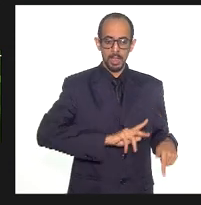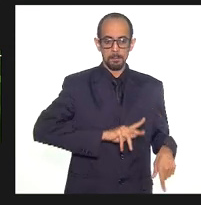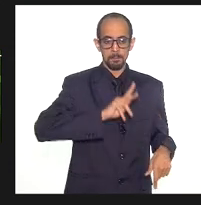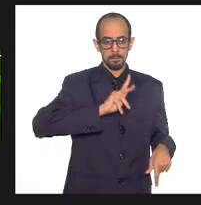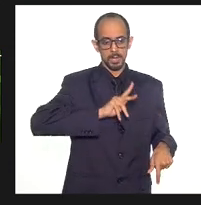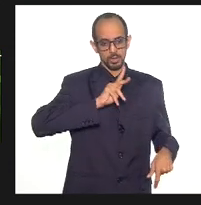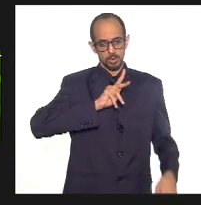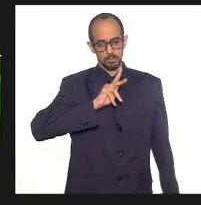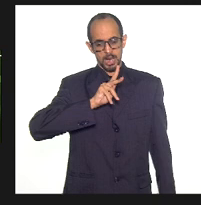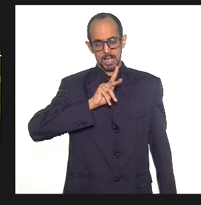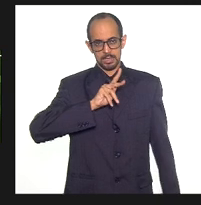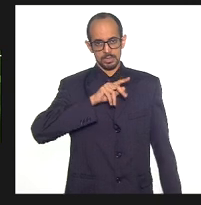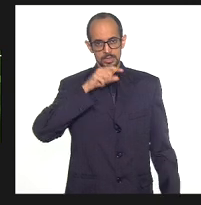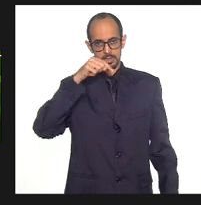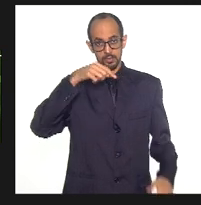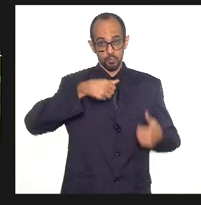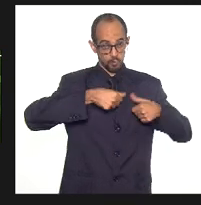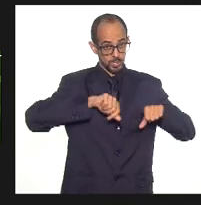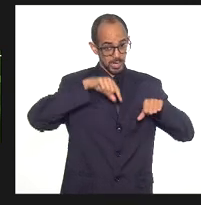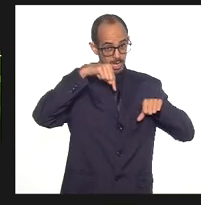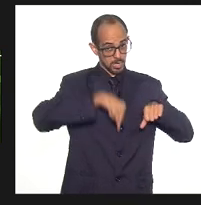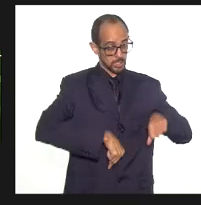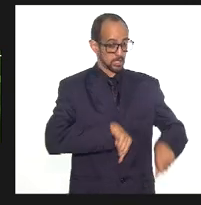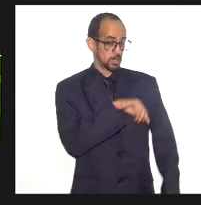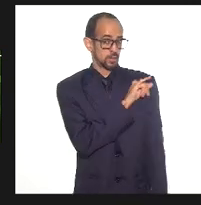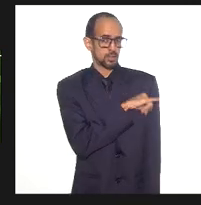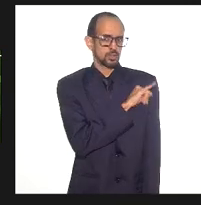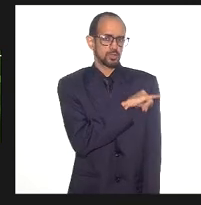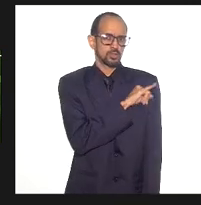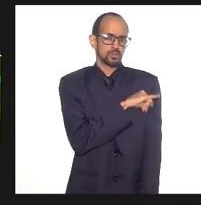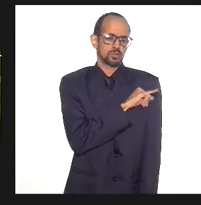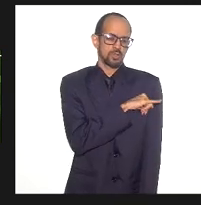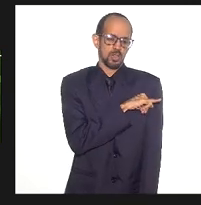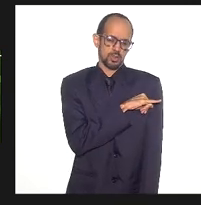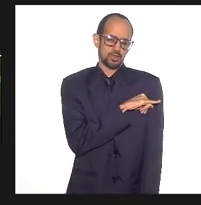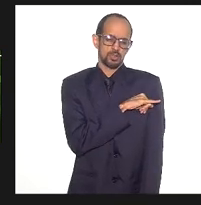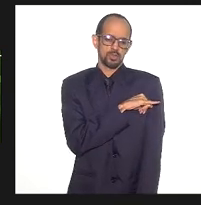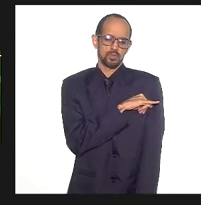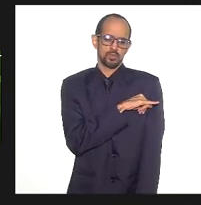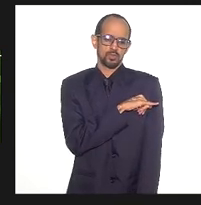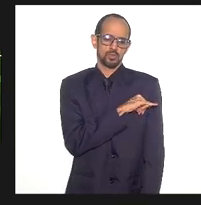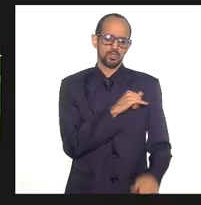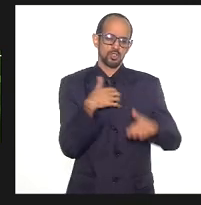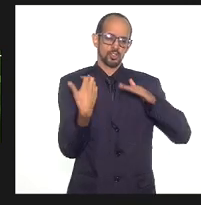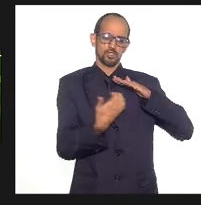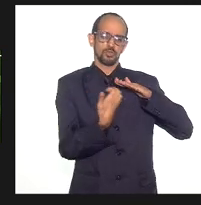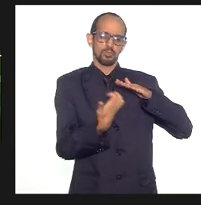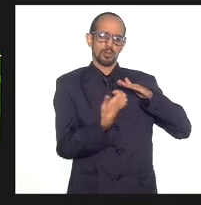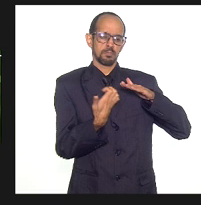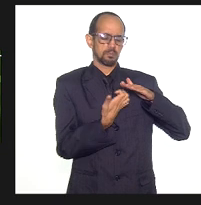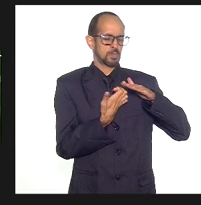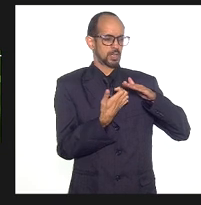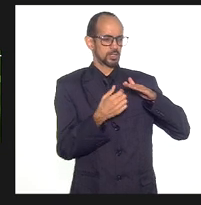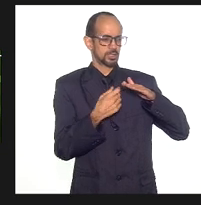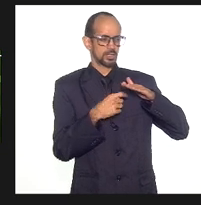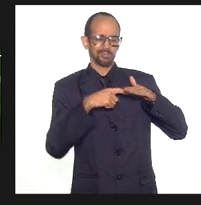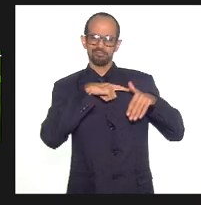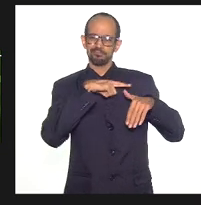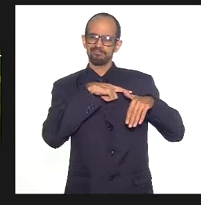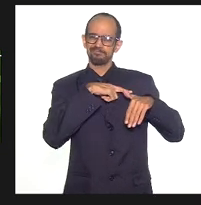no Rio de Janeiro, sendo uma empresa de tão boa